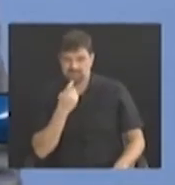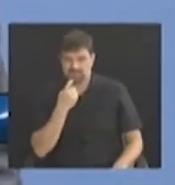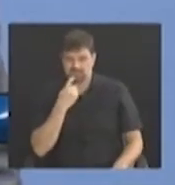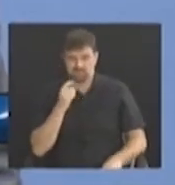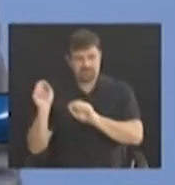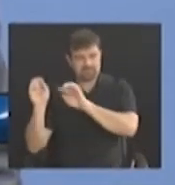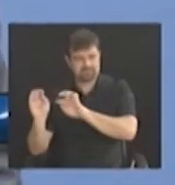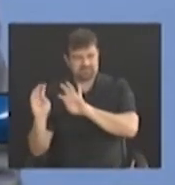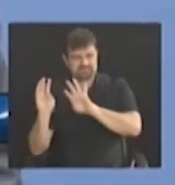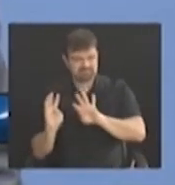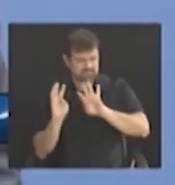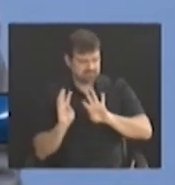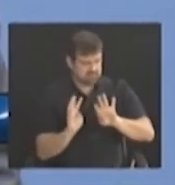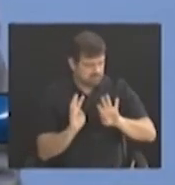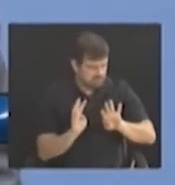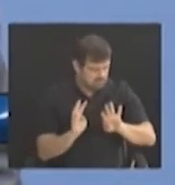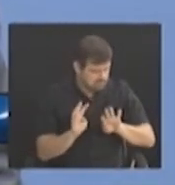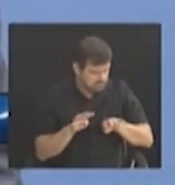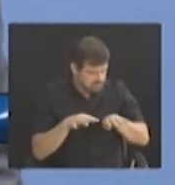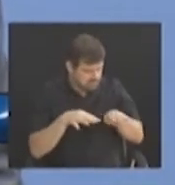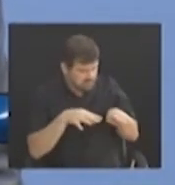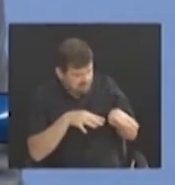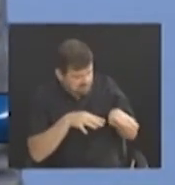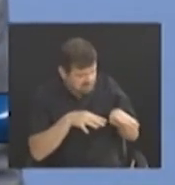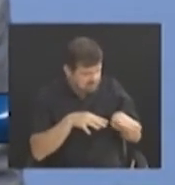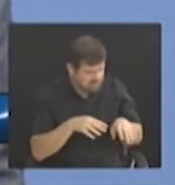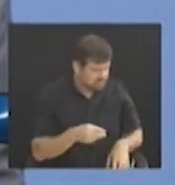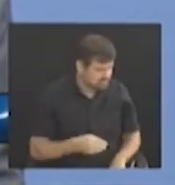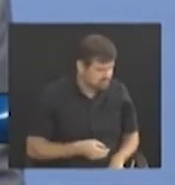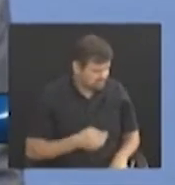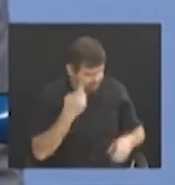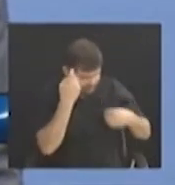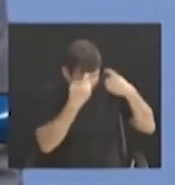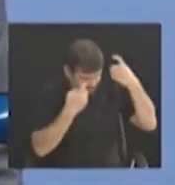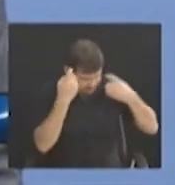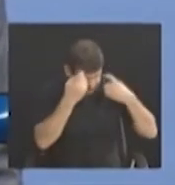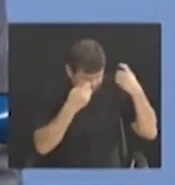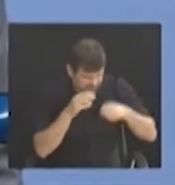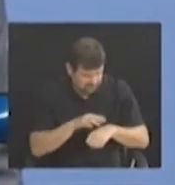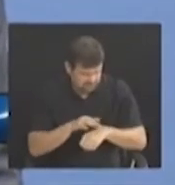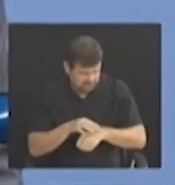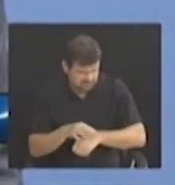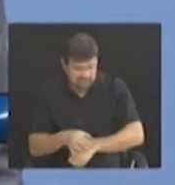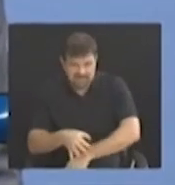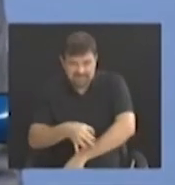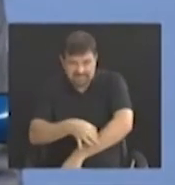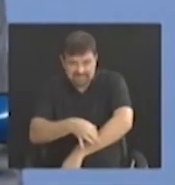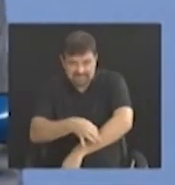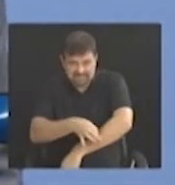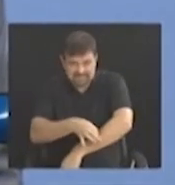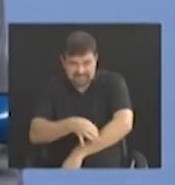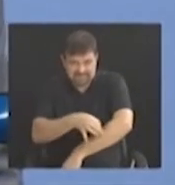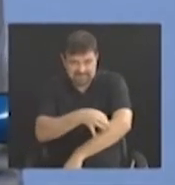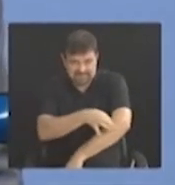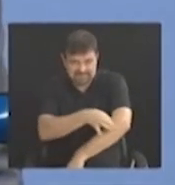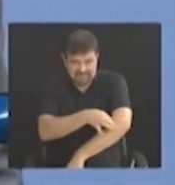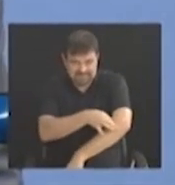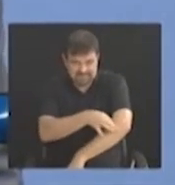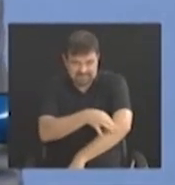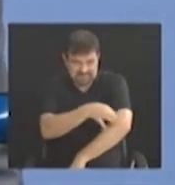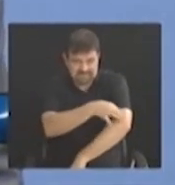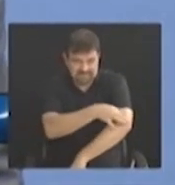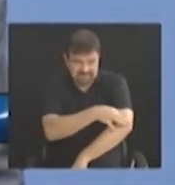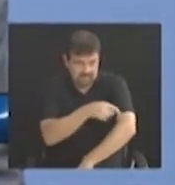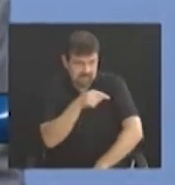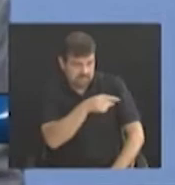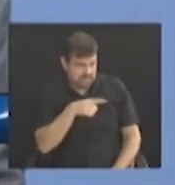filhos e ficava preocupado por causa do carrapato dali, daquele casal que, de capivara